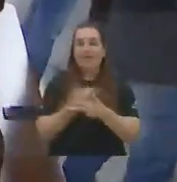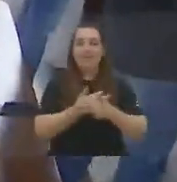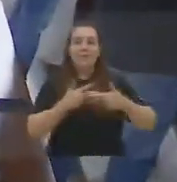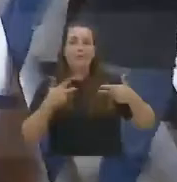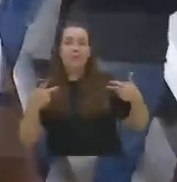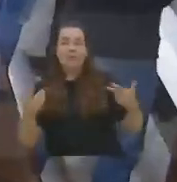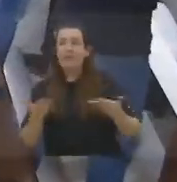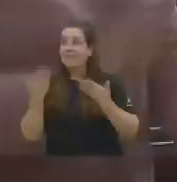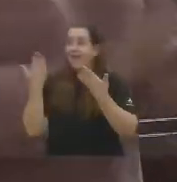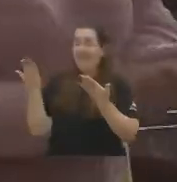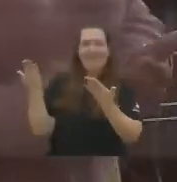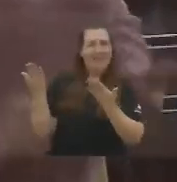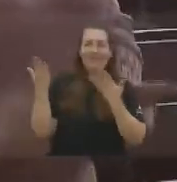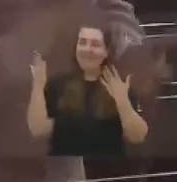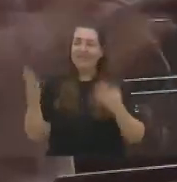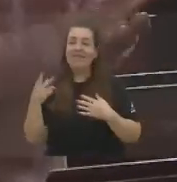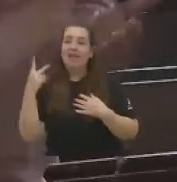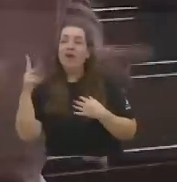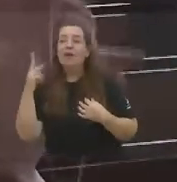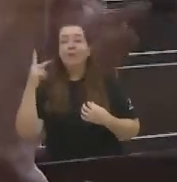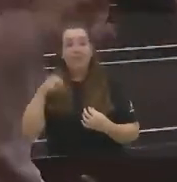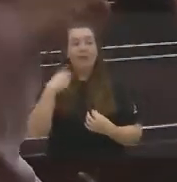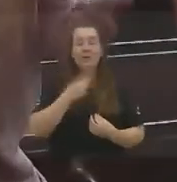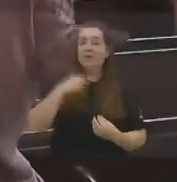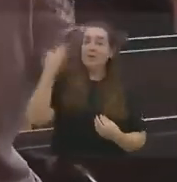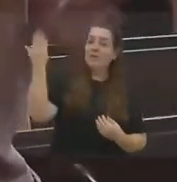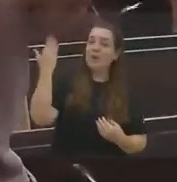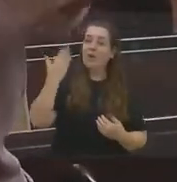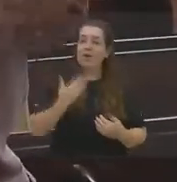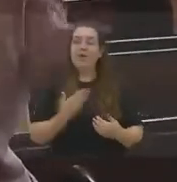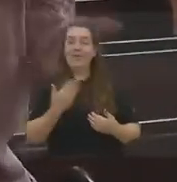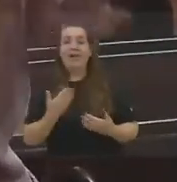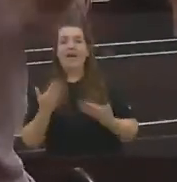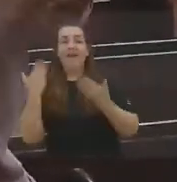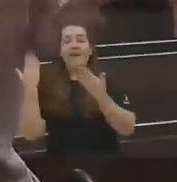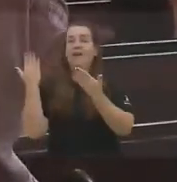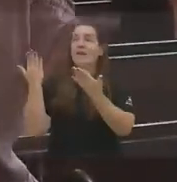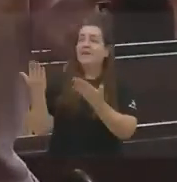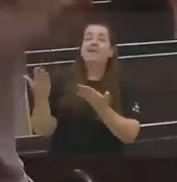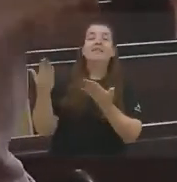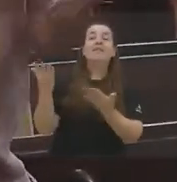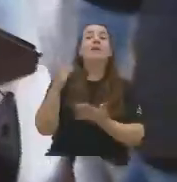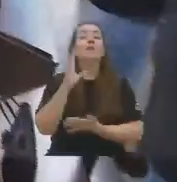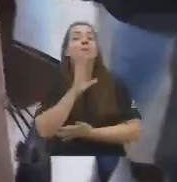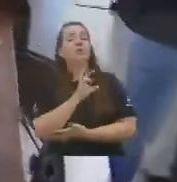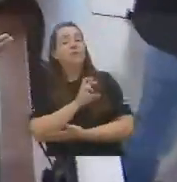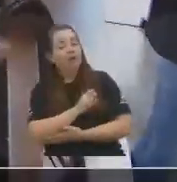todas as coisas, o que nos prova.